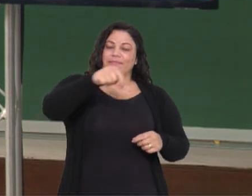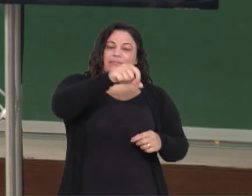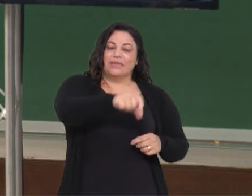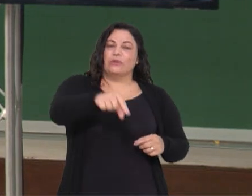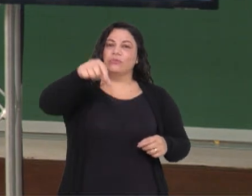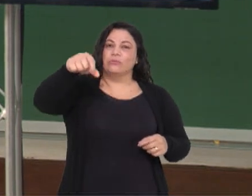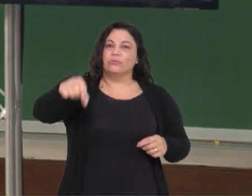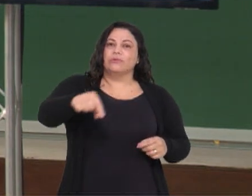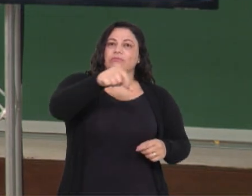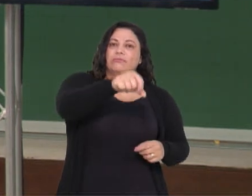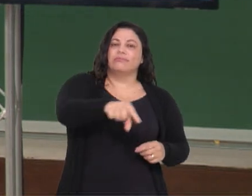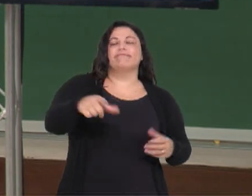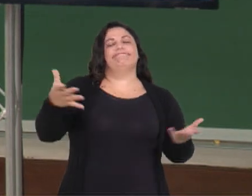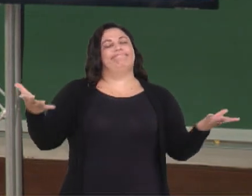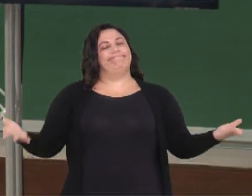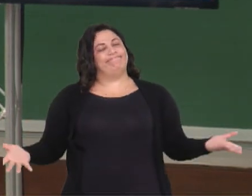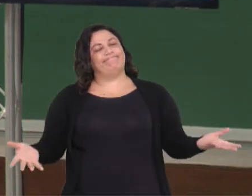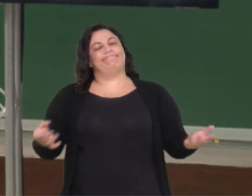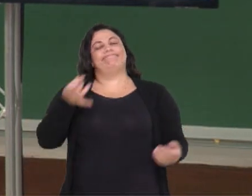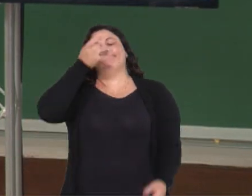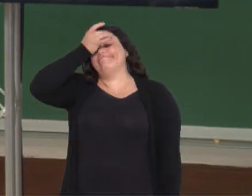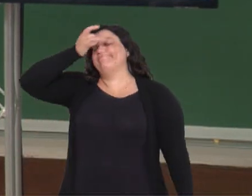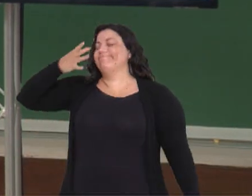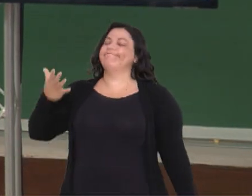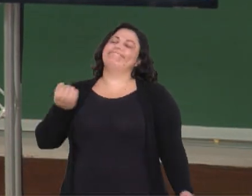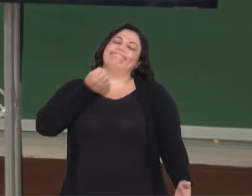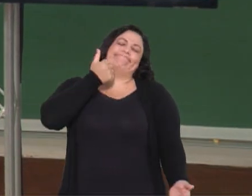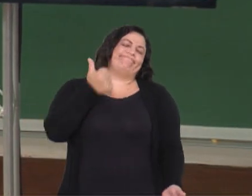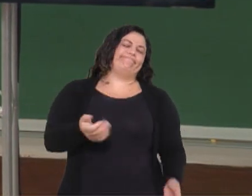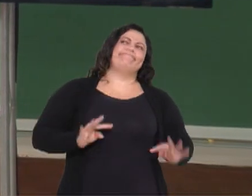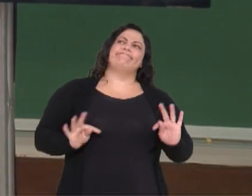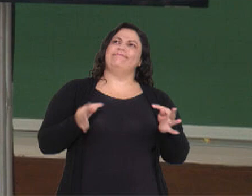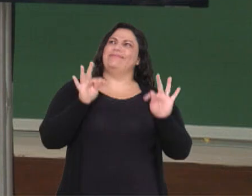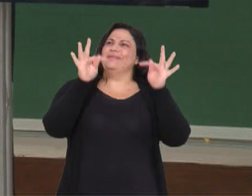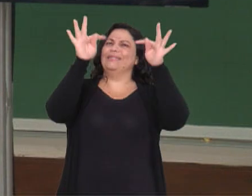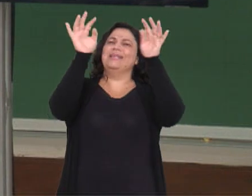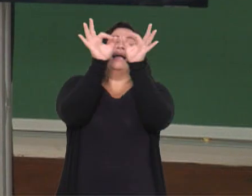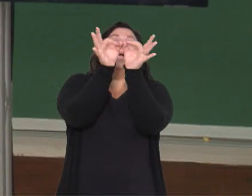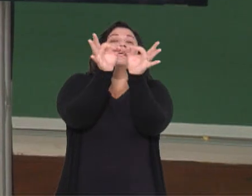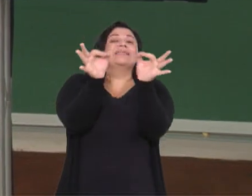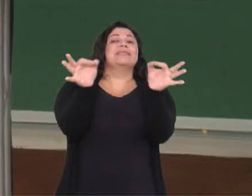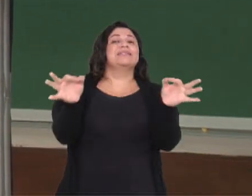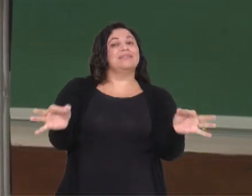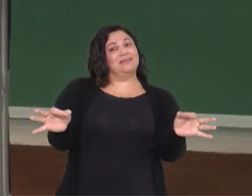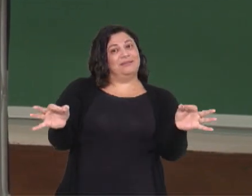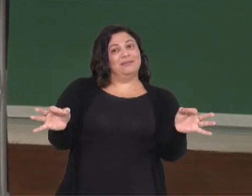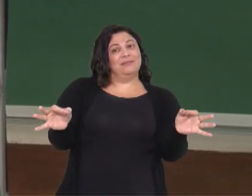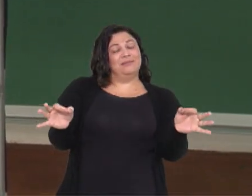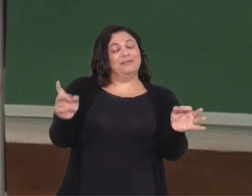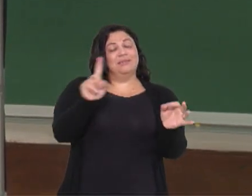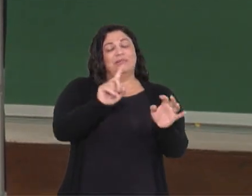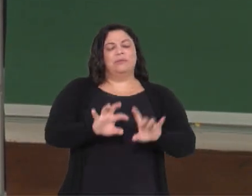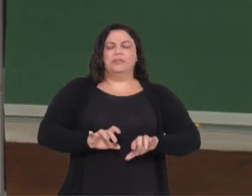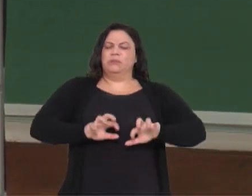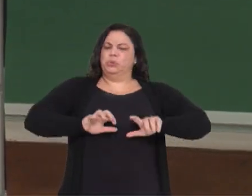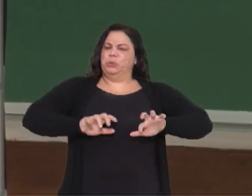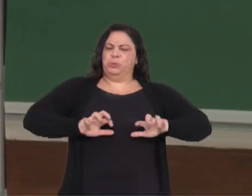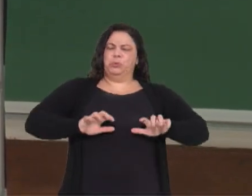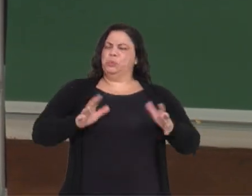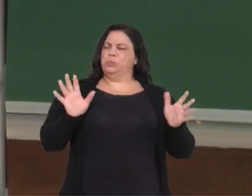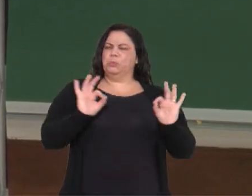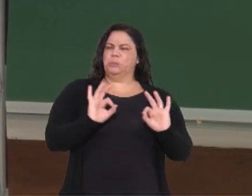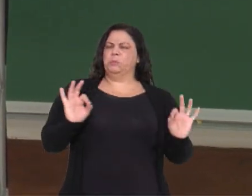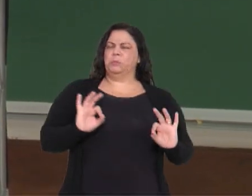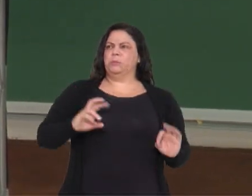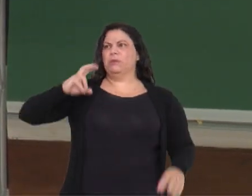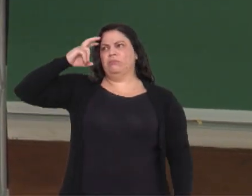furinhos fazem isso de maneira muito brilhante. Uma tecnologia simples, não precisa de grandes computadores, só que o cara foi lá,